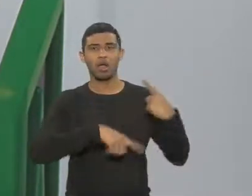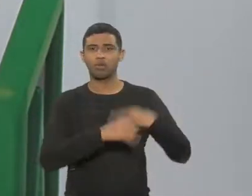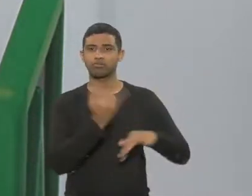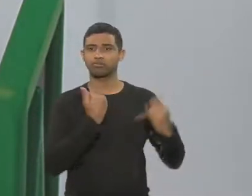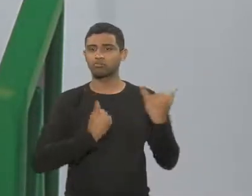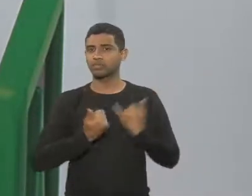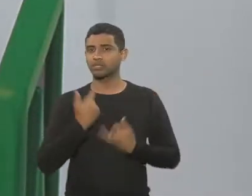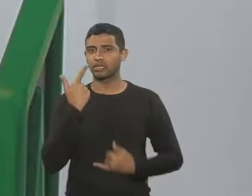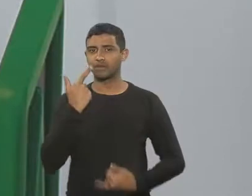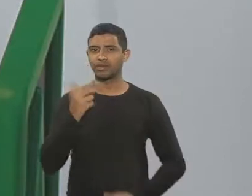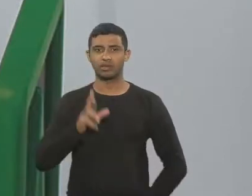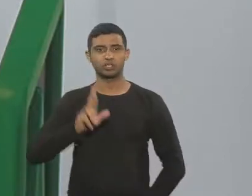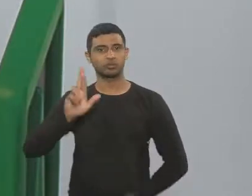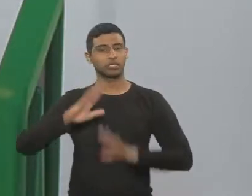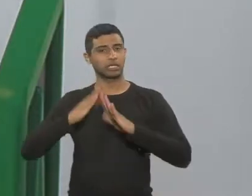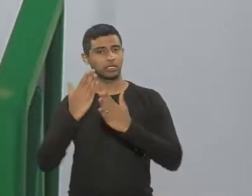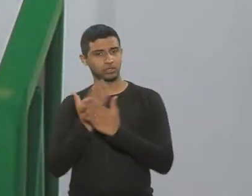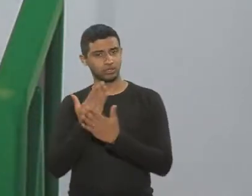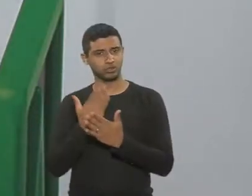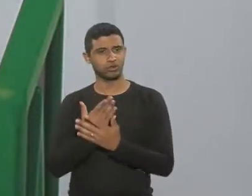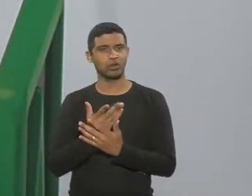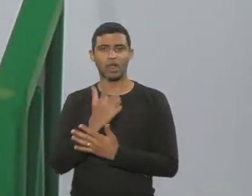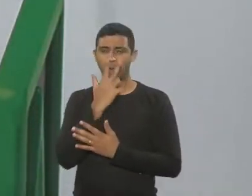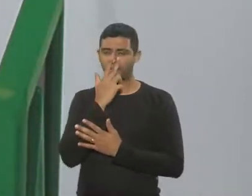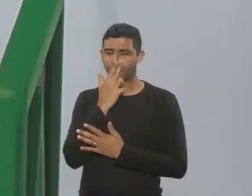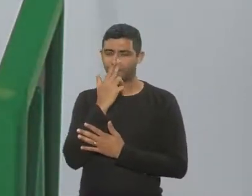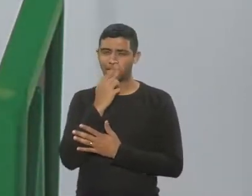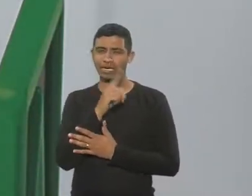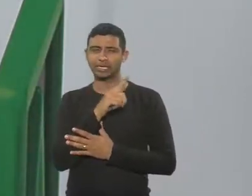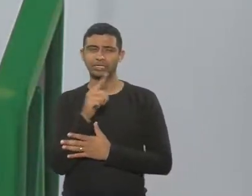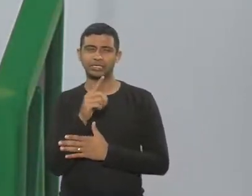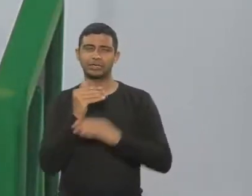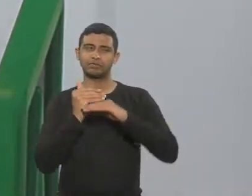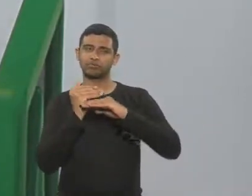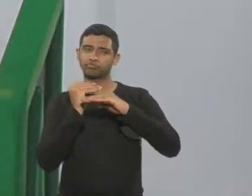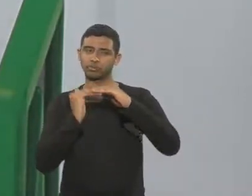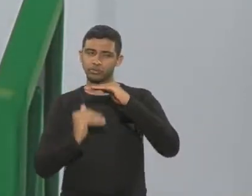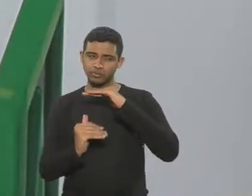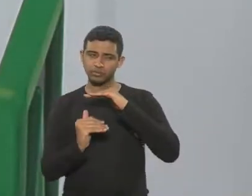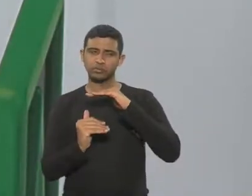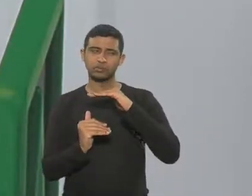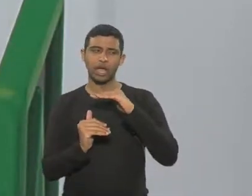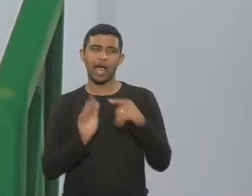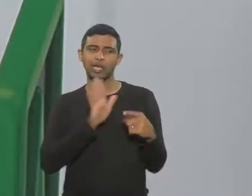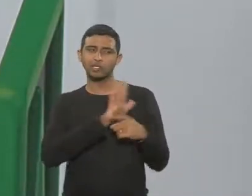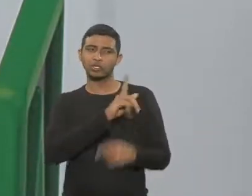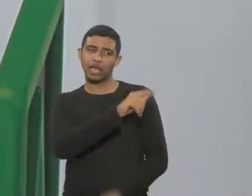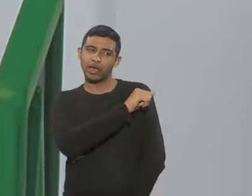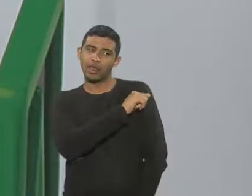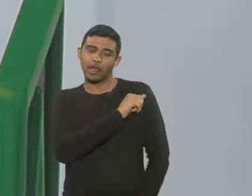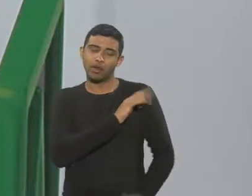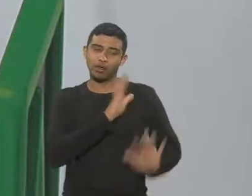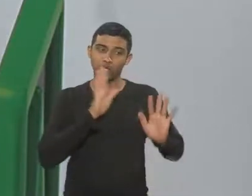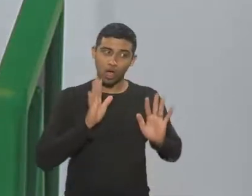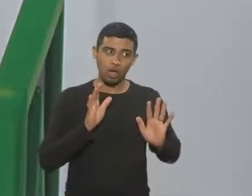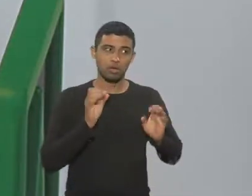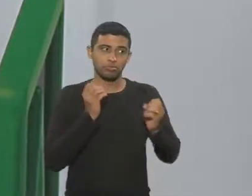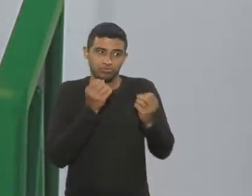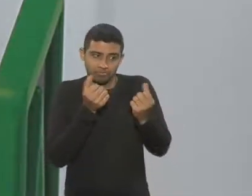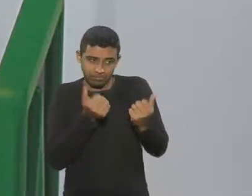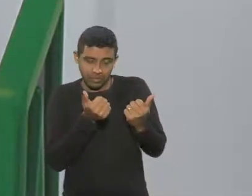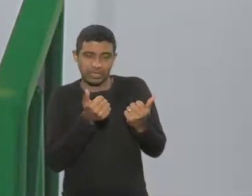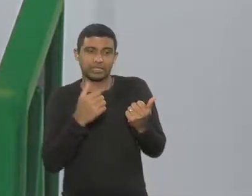função da escola, de certa forma, ela é dar um passo atrás e trazer o aluno para um passo atrás para dizer, olha, tudo